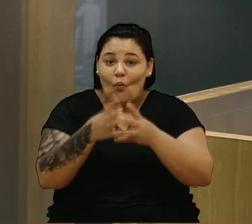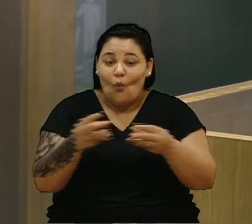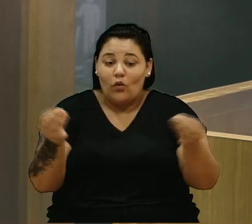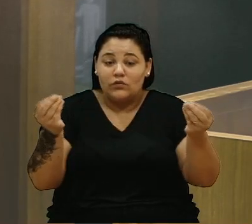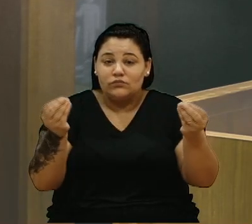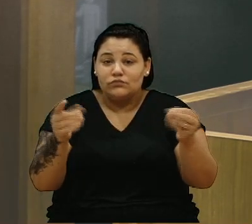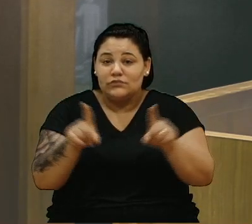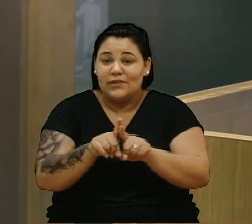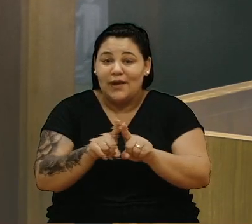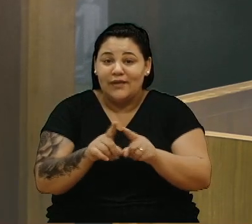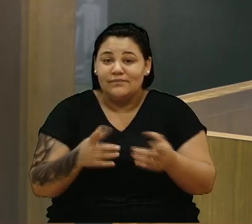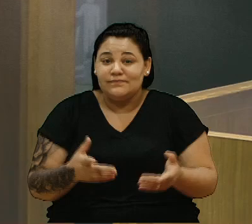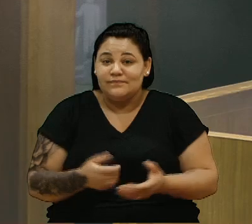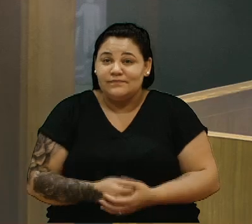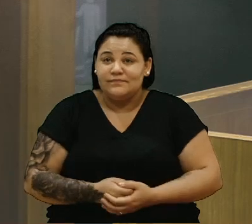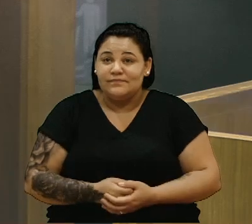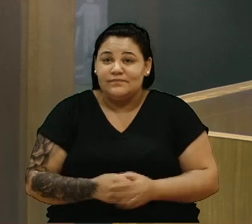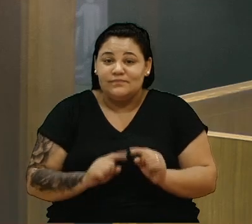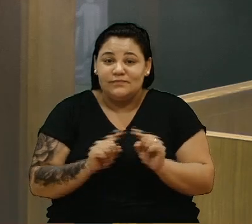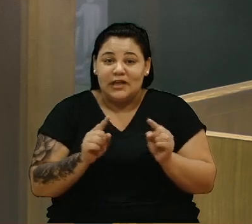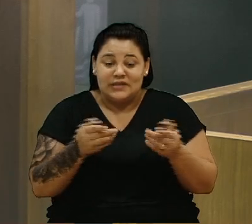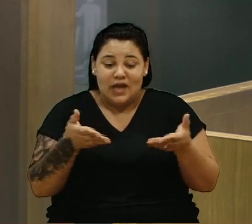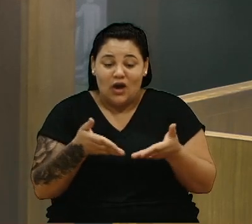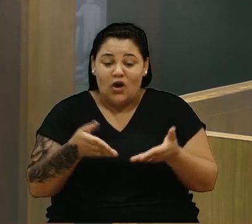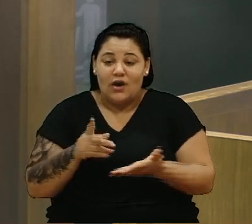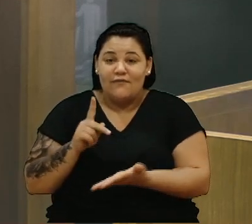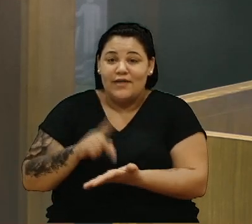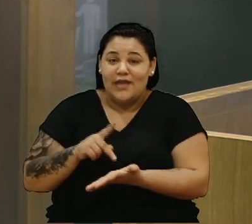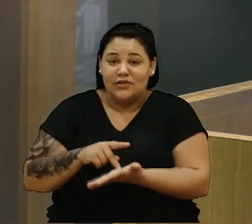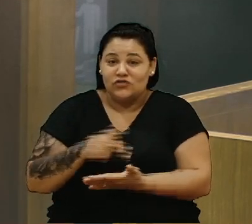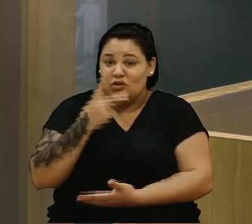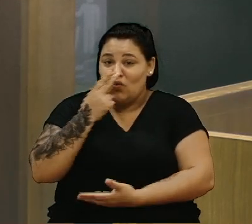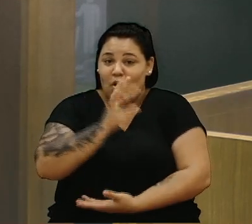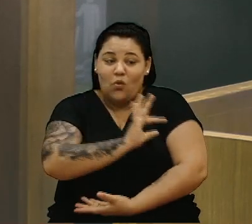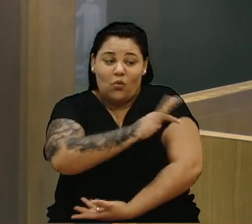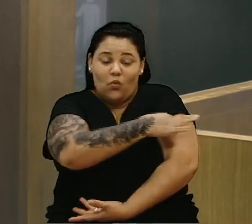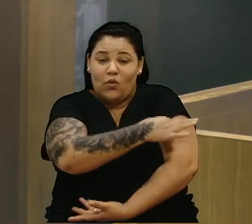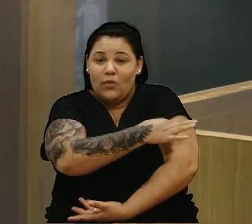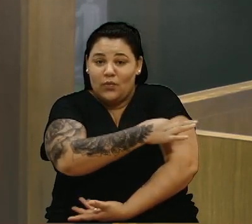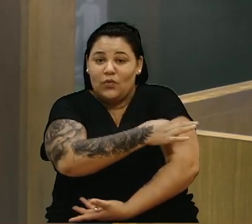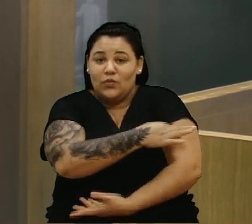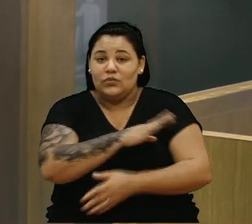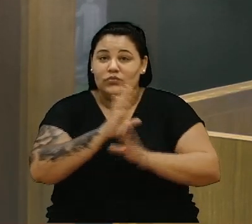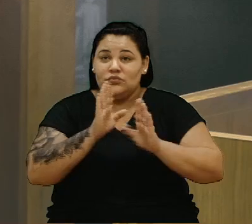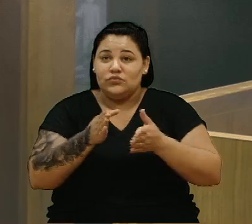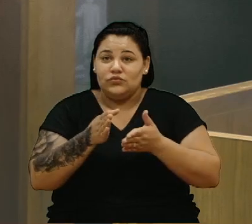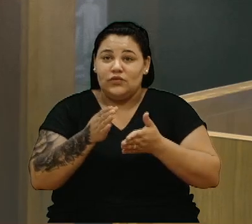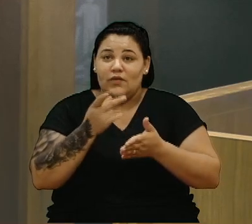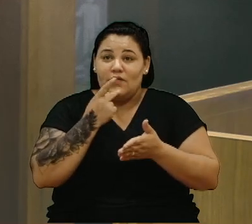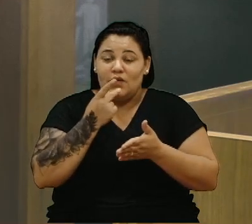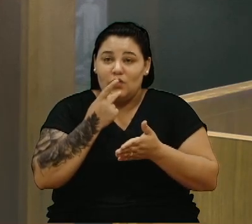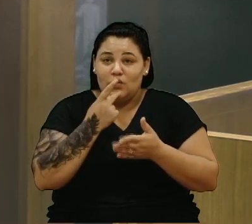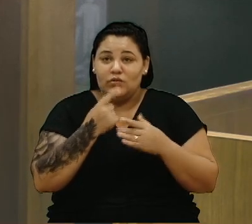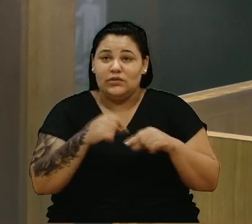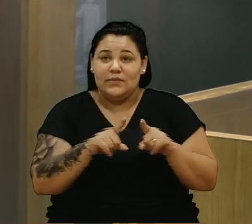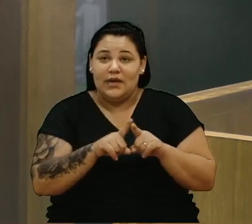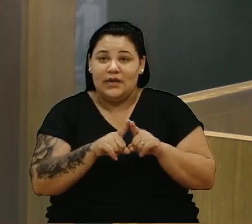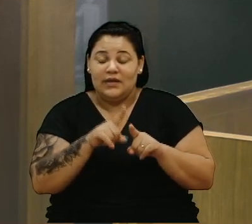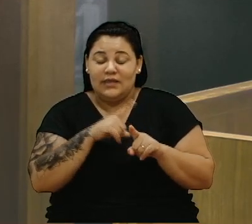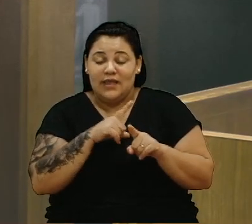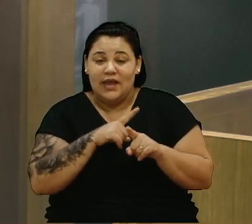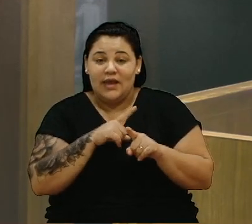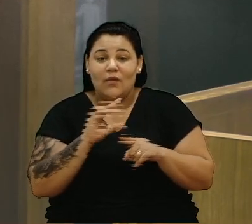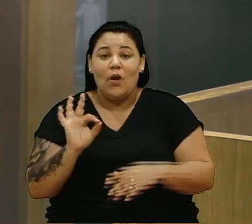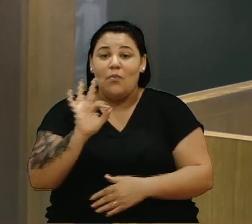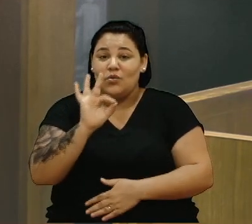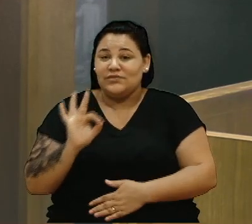isso é fato. Agora, se de fato, como o capitão Ramon colocou aqui, o vereador capitão Ramon colocou aqui, existe um